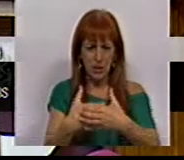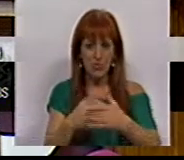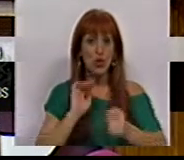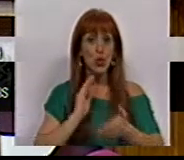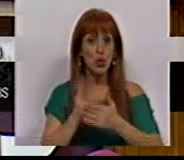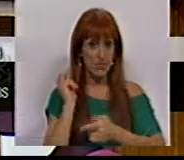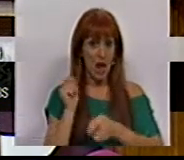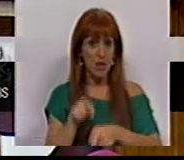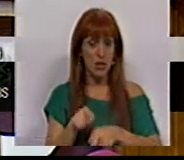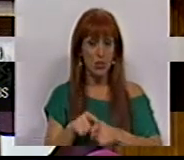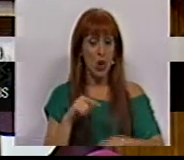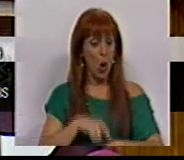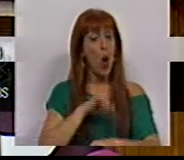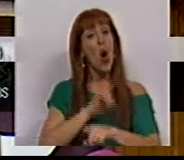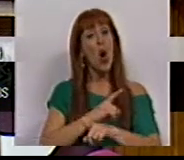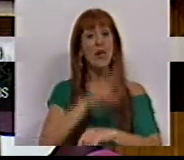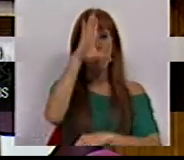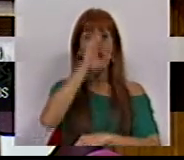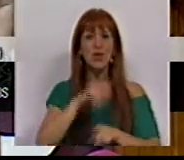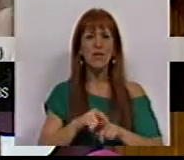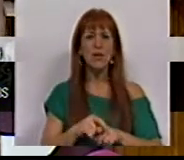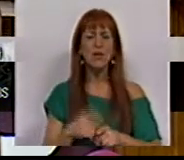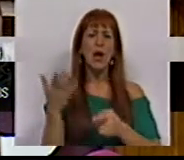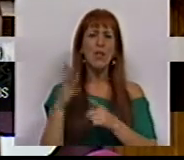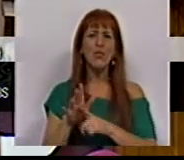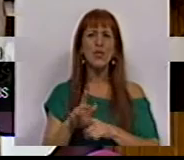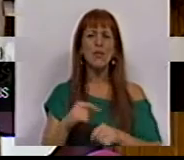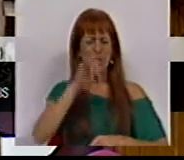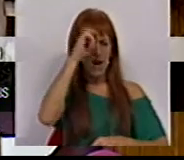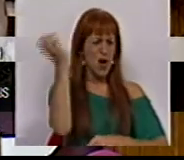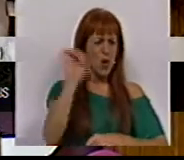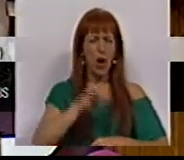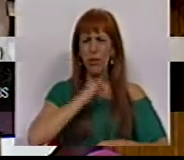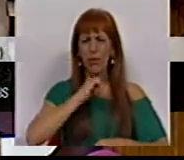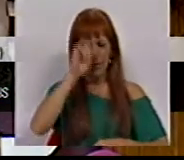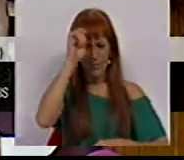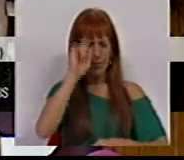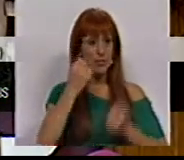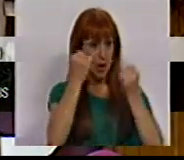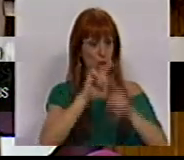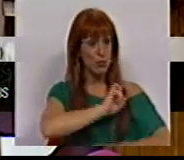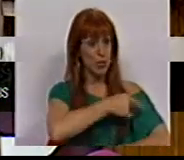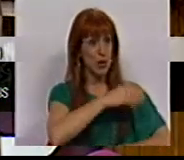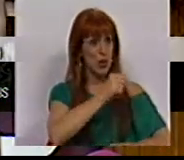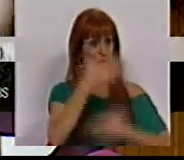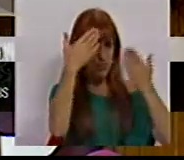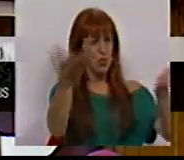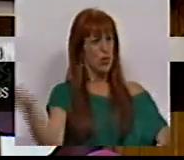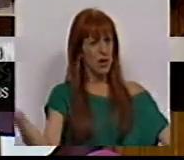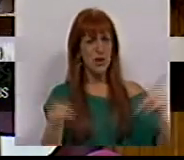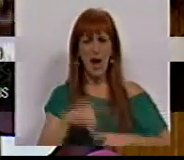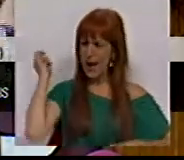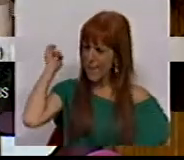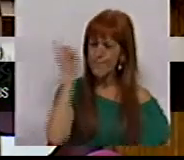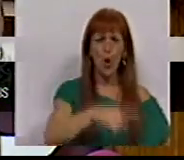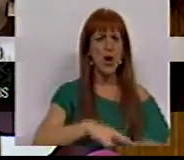nos últimos anos. Ao mesmo tempo, um Governo, por exemplo, que desrespeita constantemente a autonomia do poder local democrático e